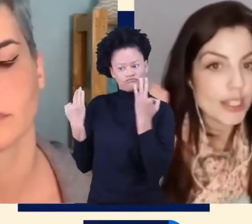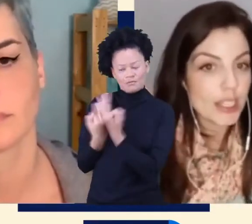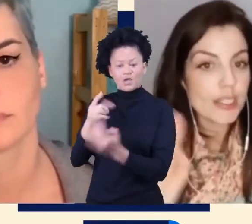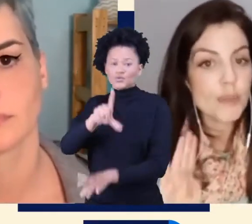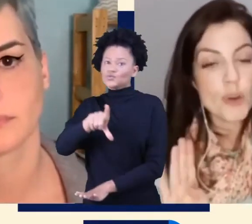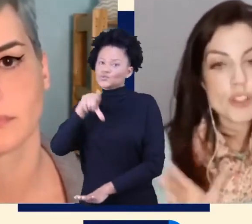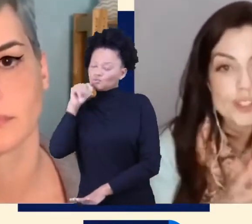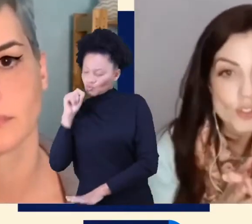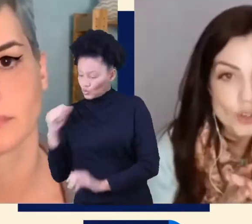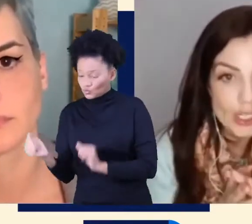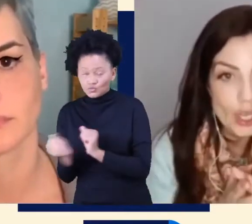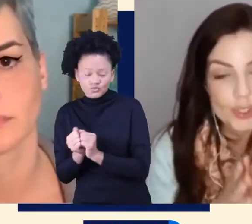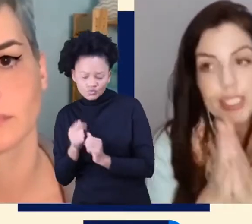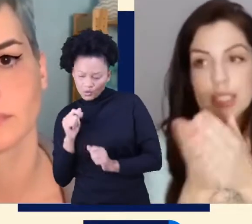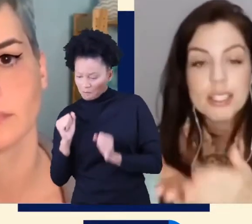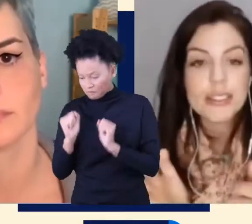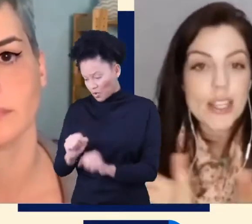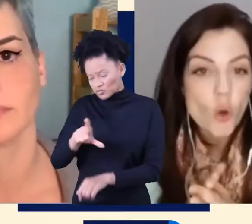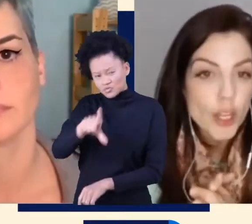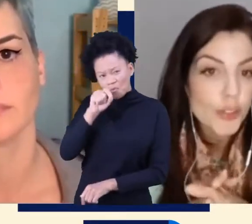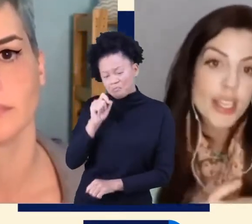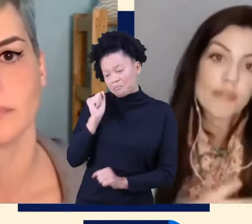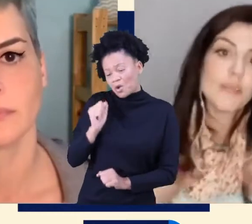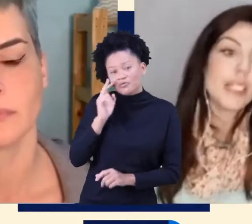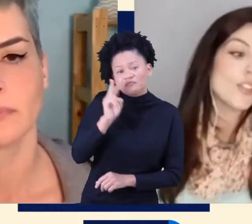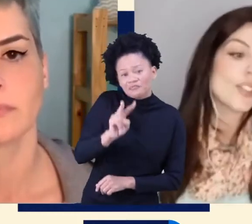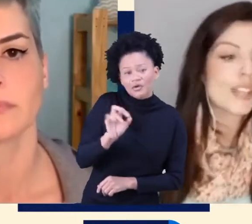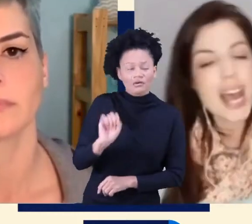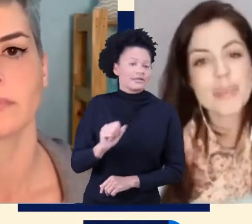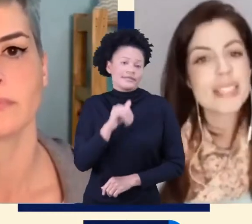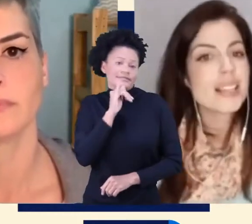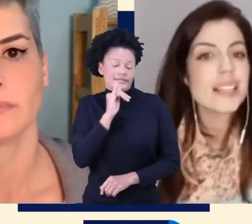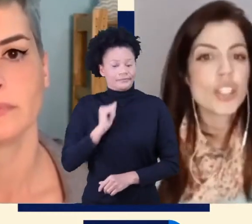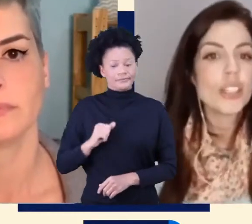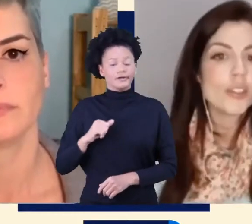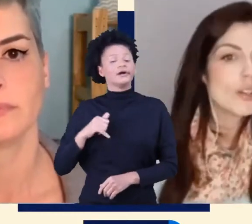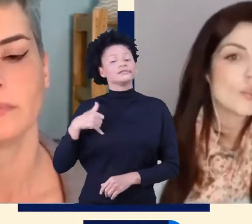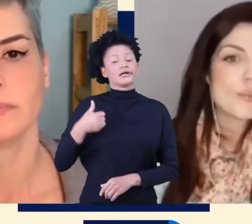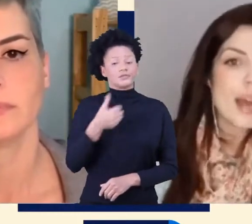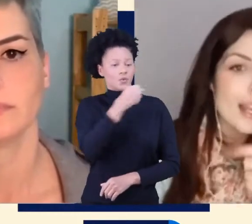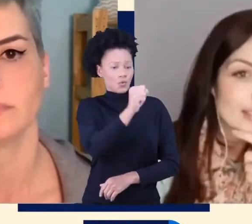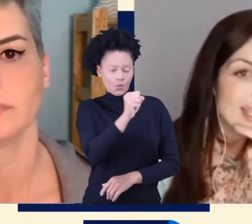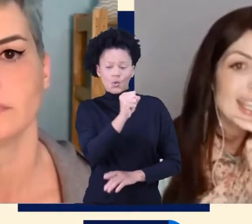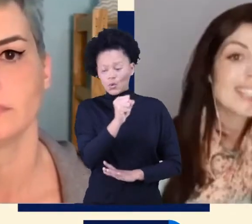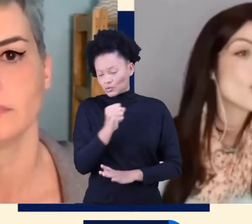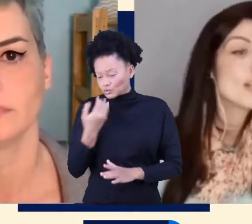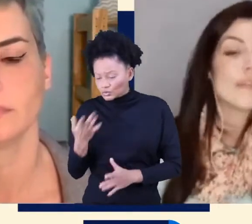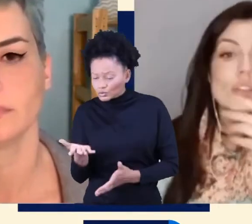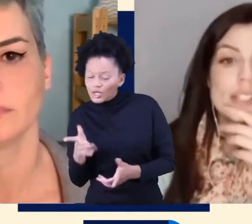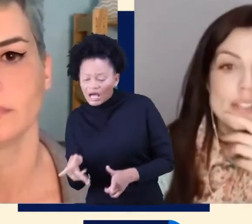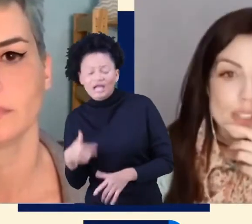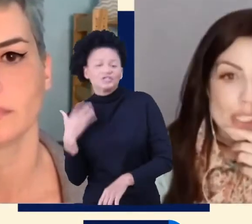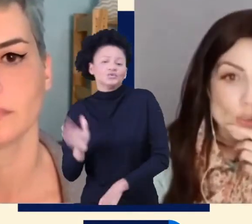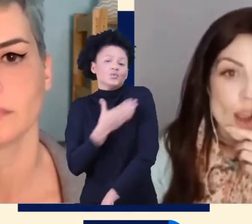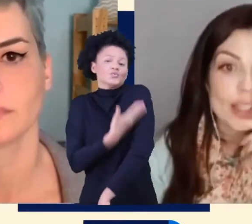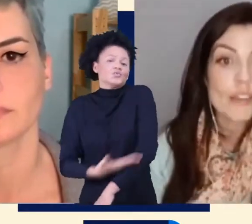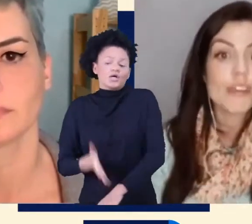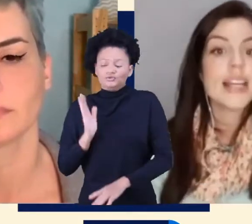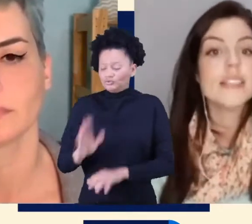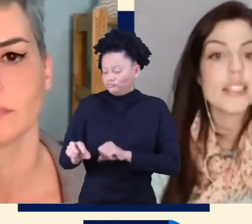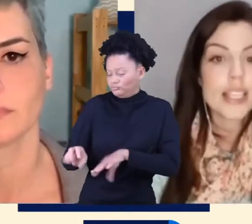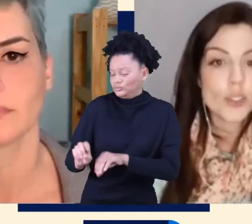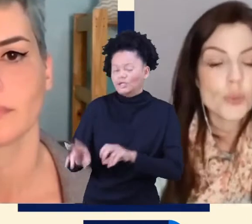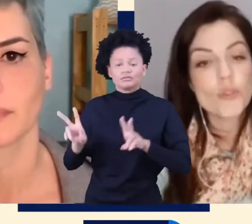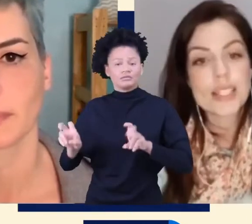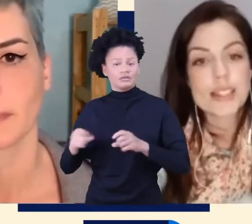escolher se a criança pode assistir ou não. Se a criança tem 8 e aí a família diz, mas ela já está tão acostumada, ela já teve educação sexual, ela